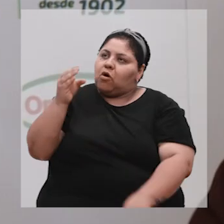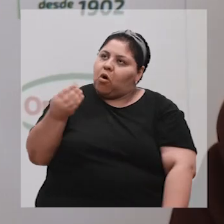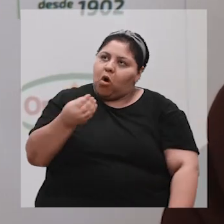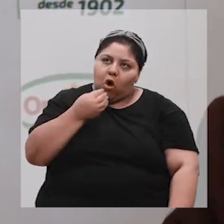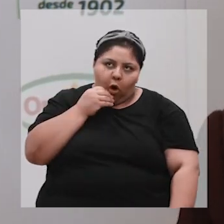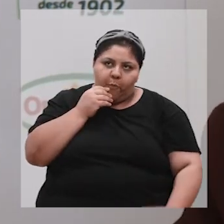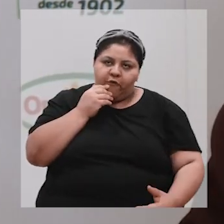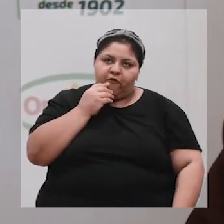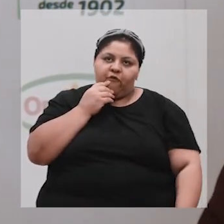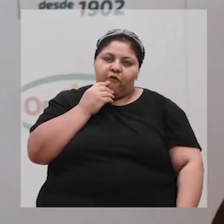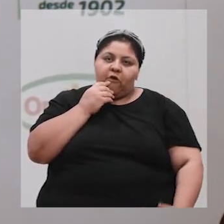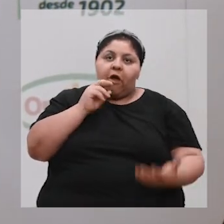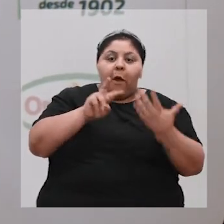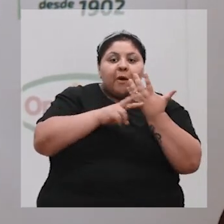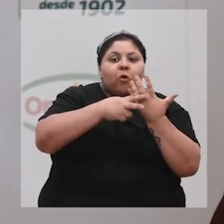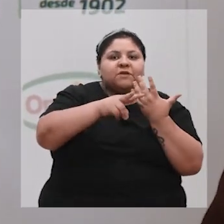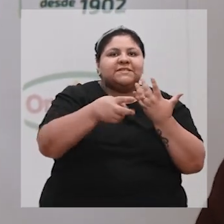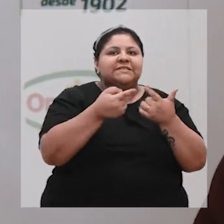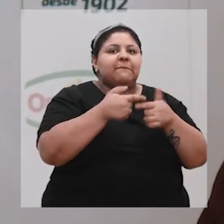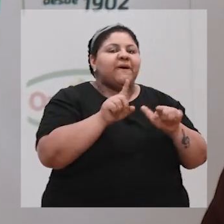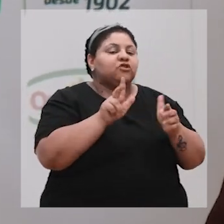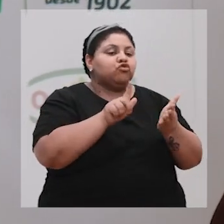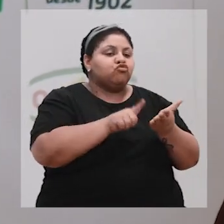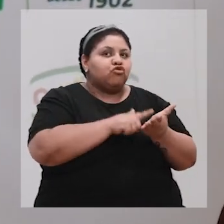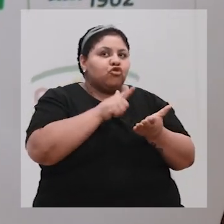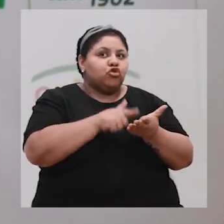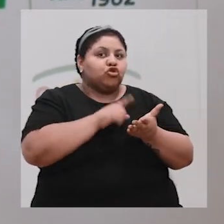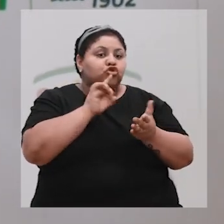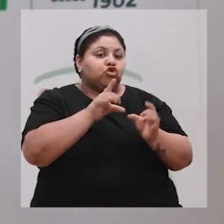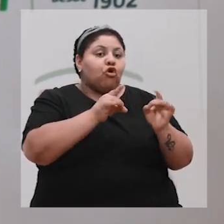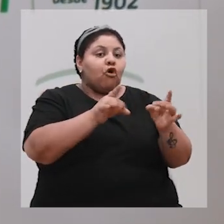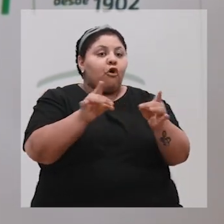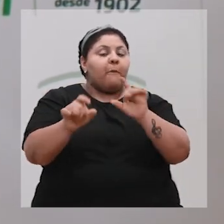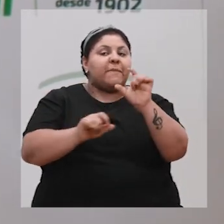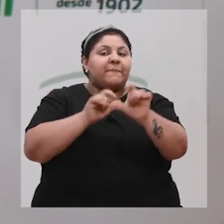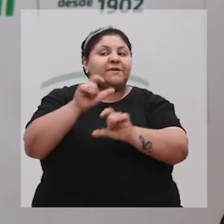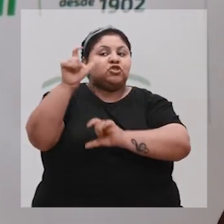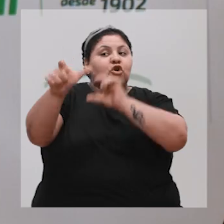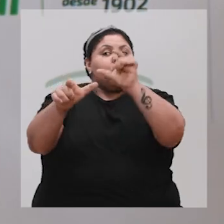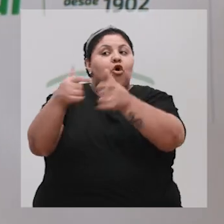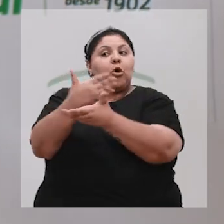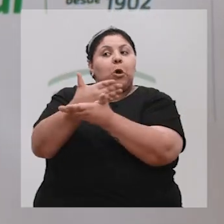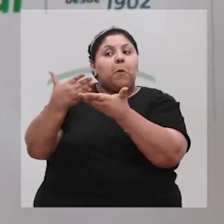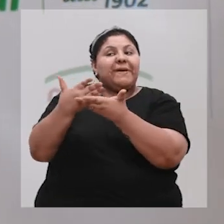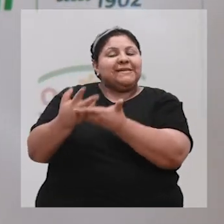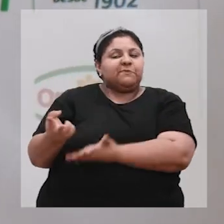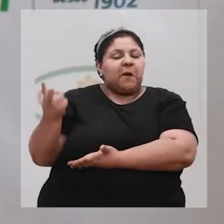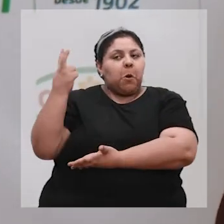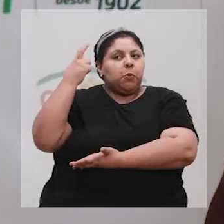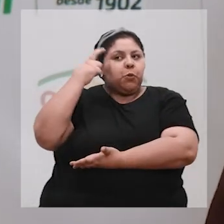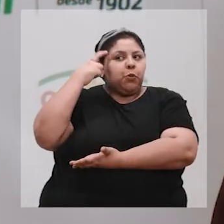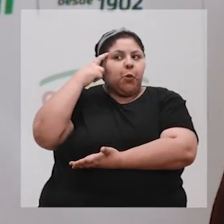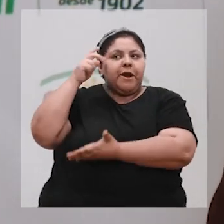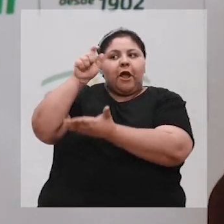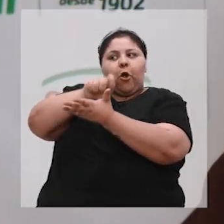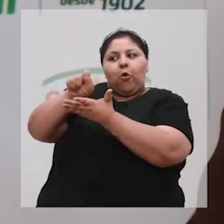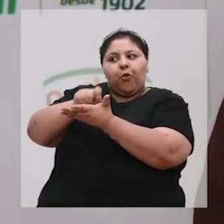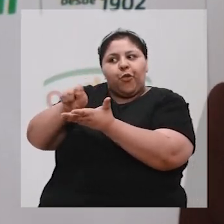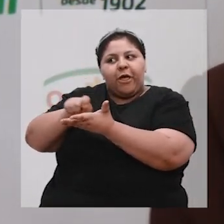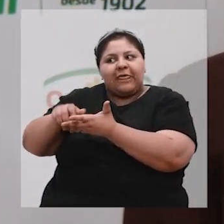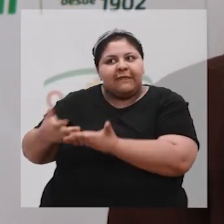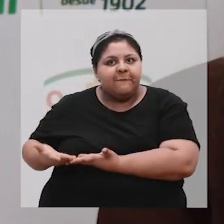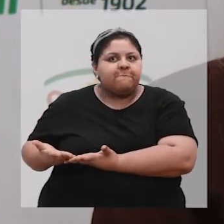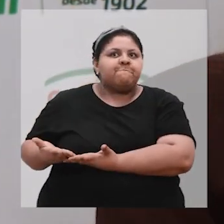uma consequência, mas o livro só é vendido para quem também começa a ter uma cultura da escrita,